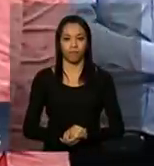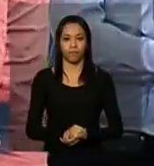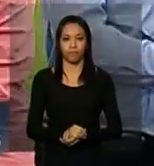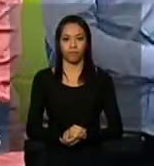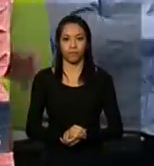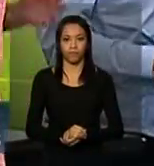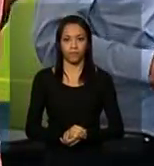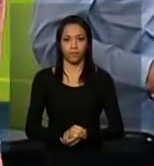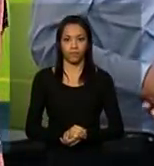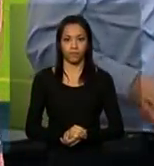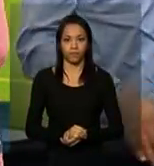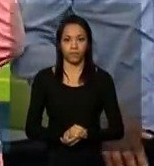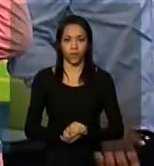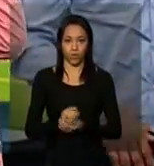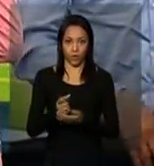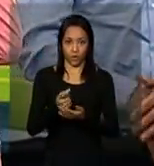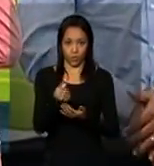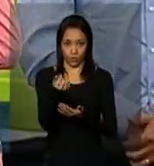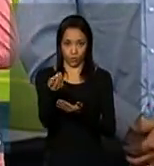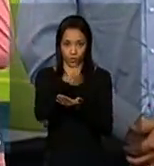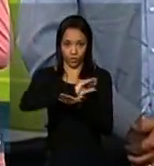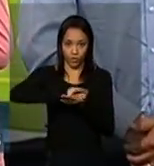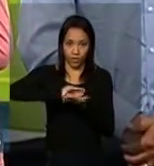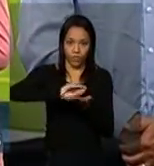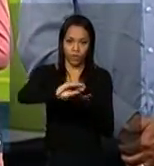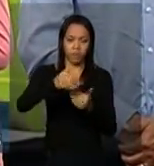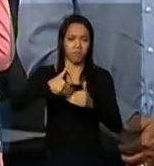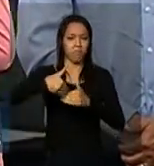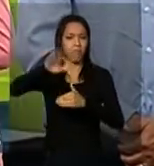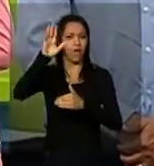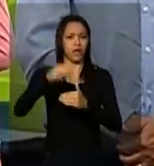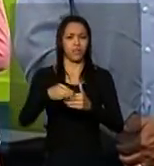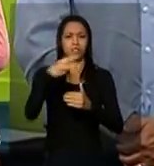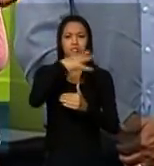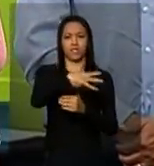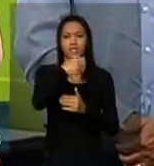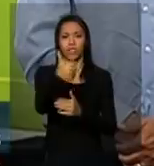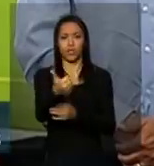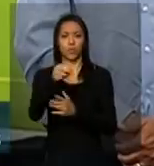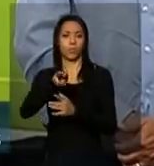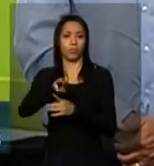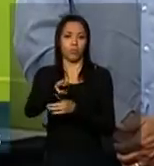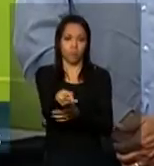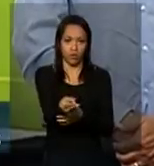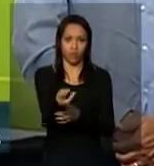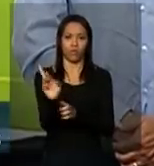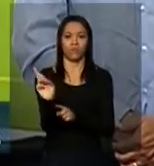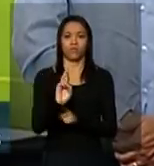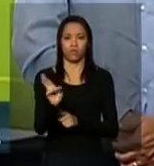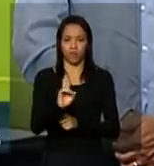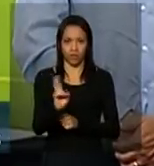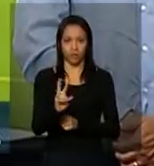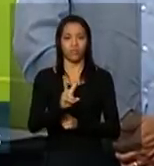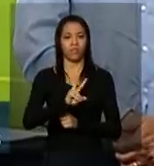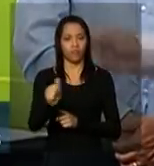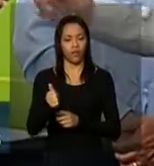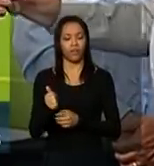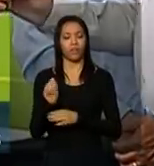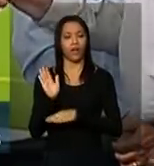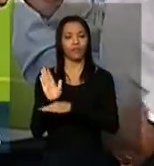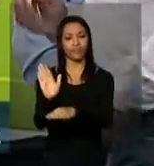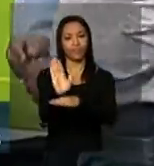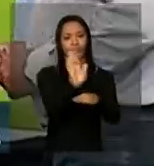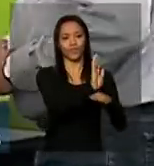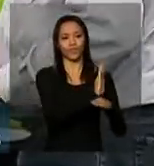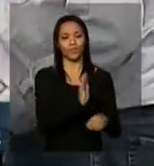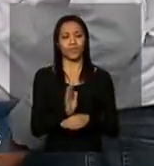MDA o investimento foi de mais de 31 milhões deais e vai beneficiar